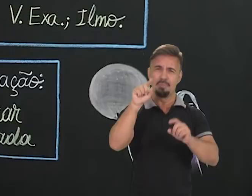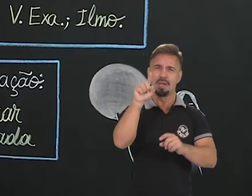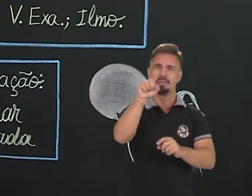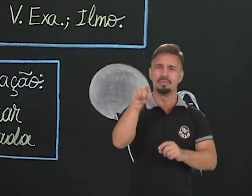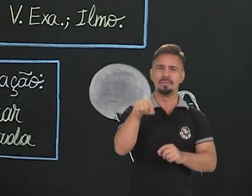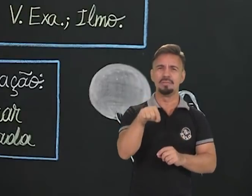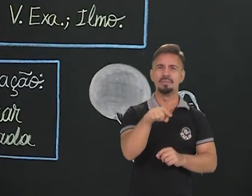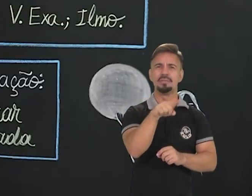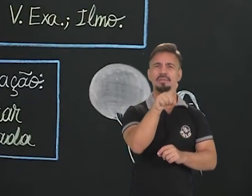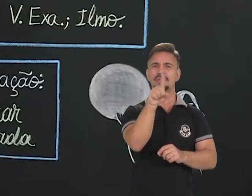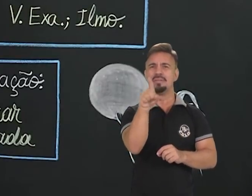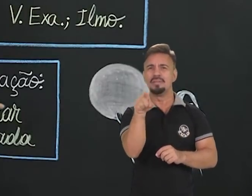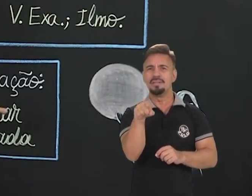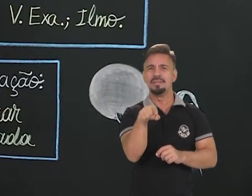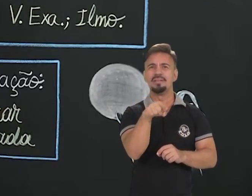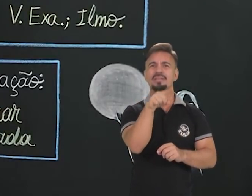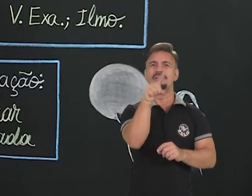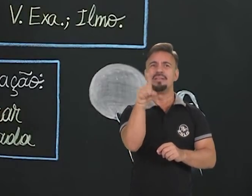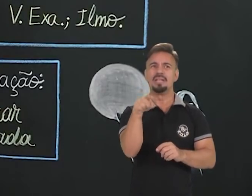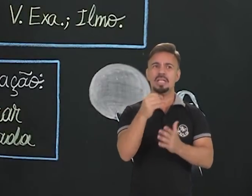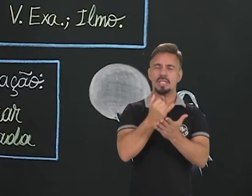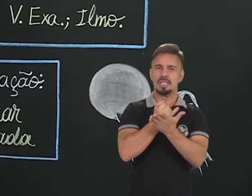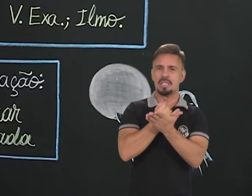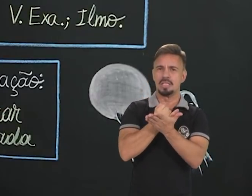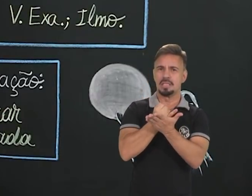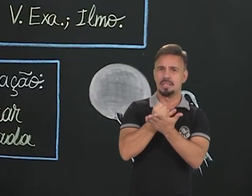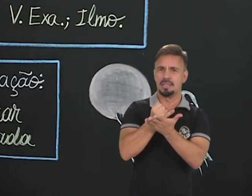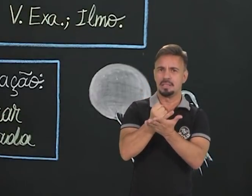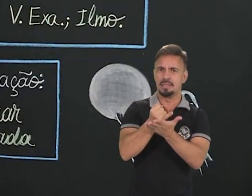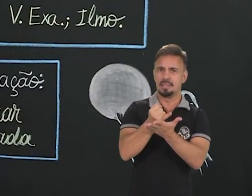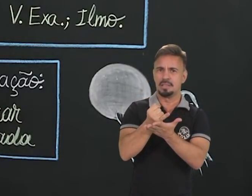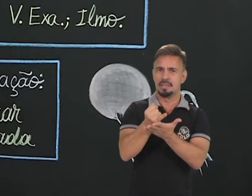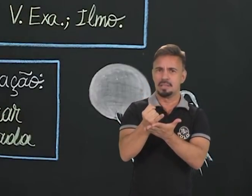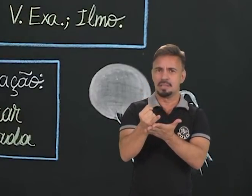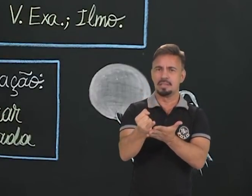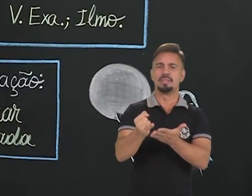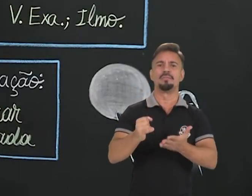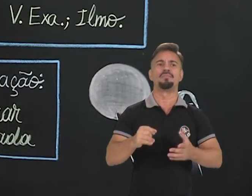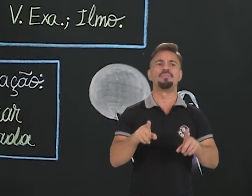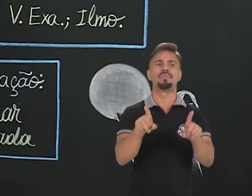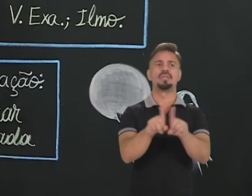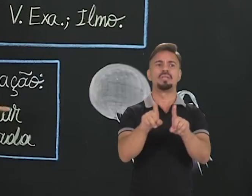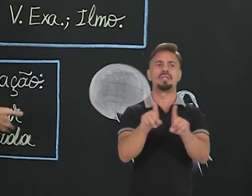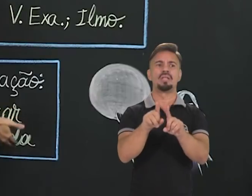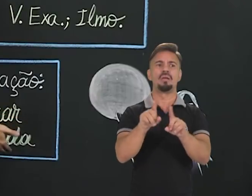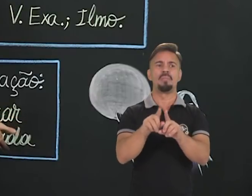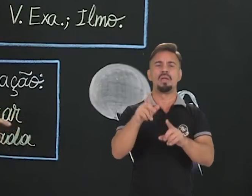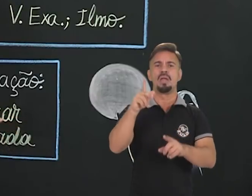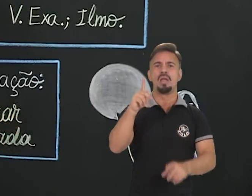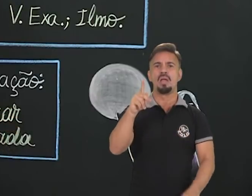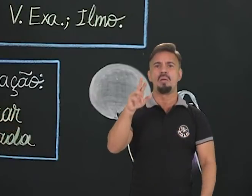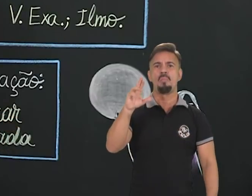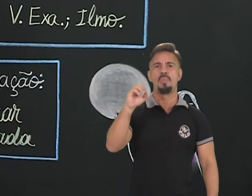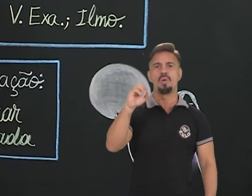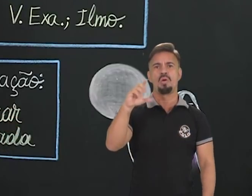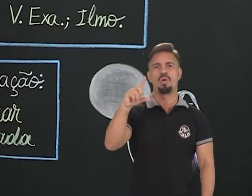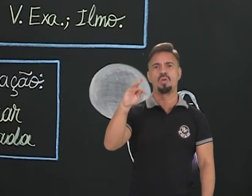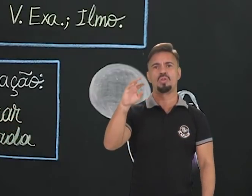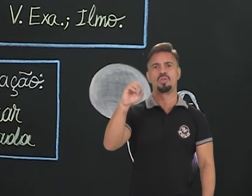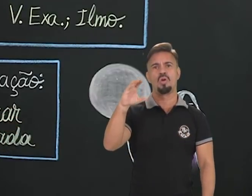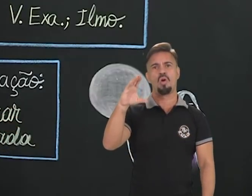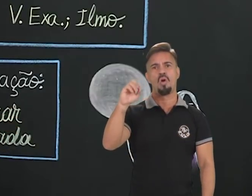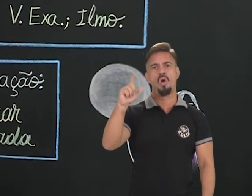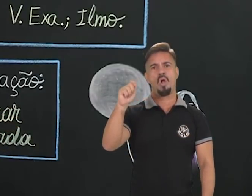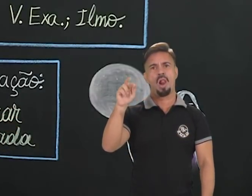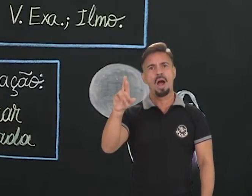inicializando, né? Então, existe aqui a criação a partir da palavra inicial, como também a palavra protocolada, que vem da palavra protocolo.